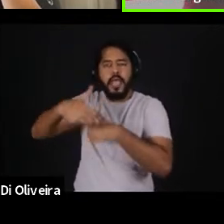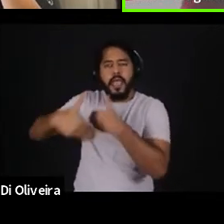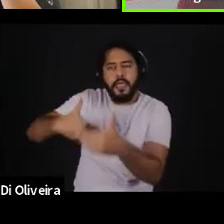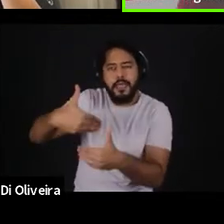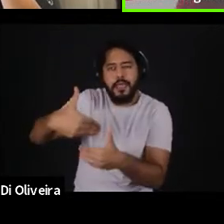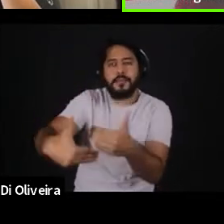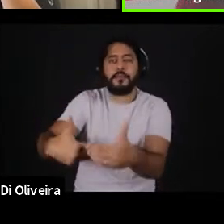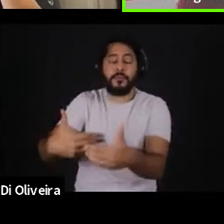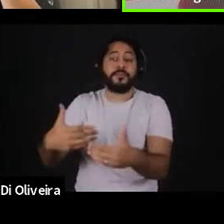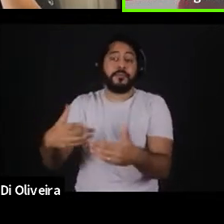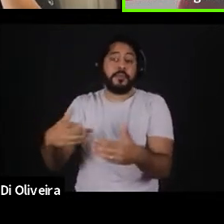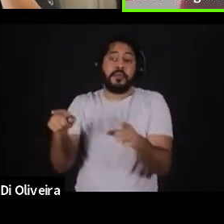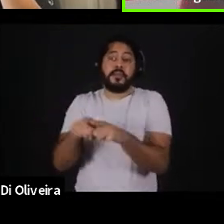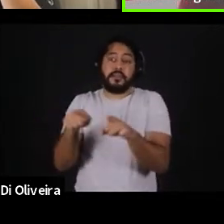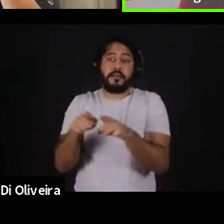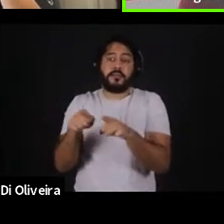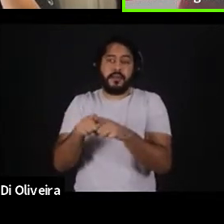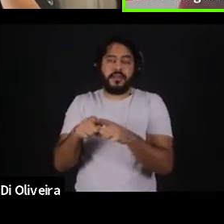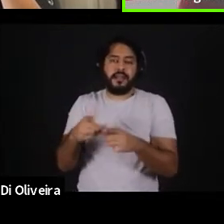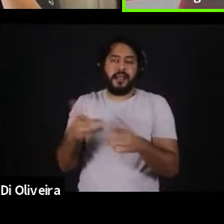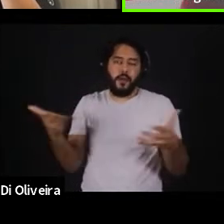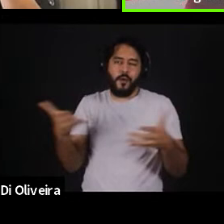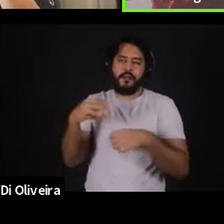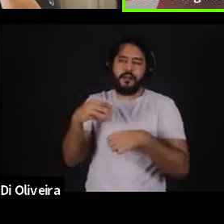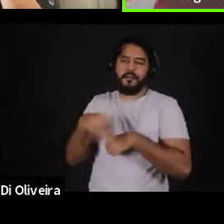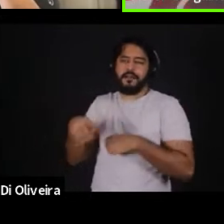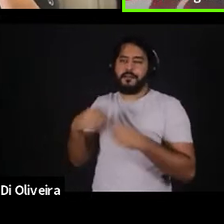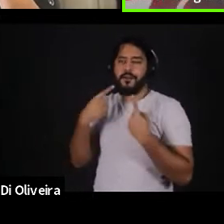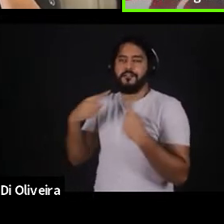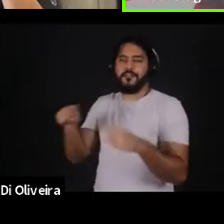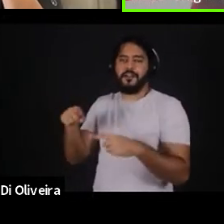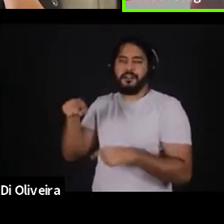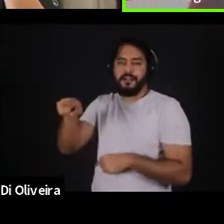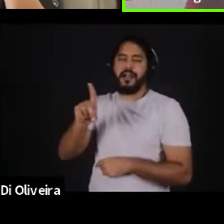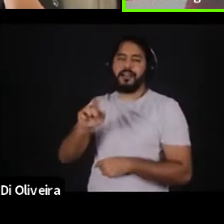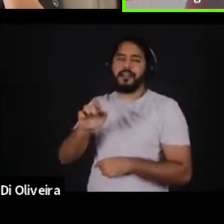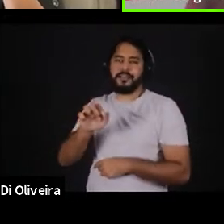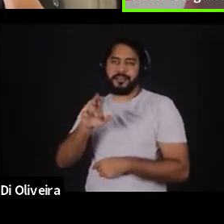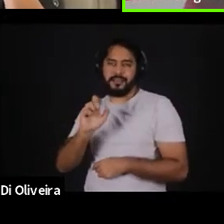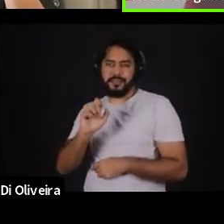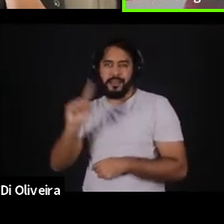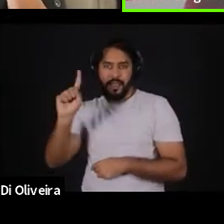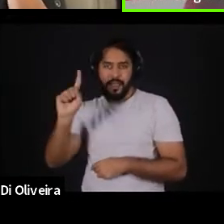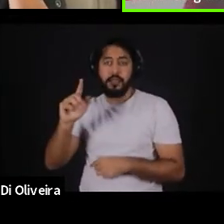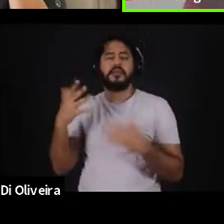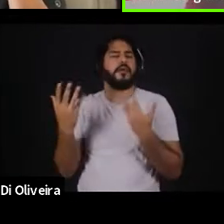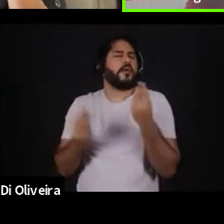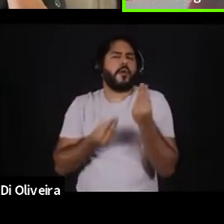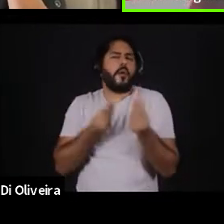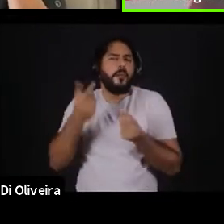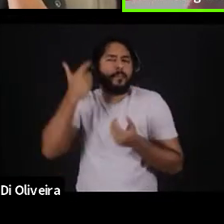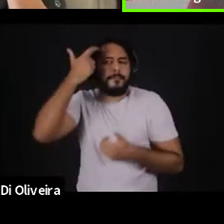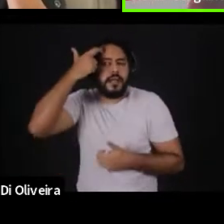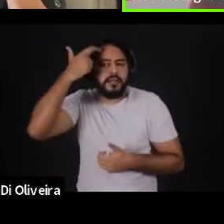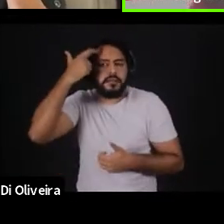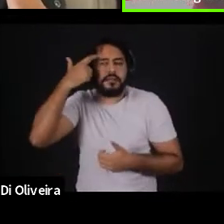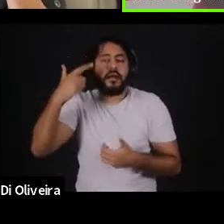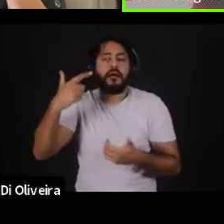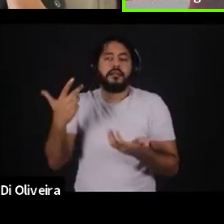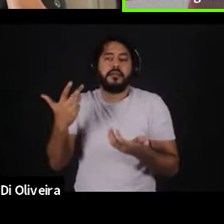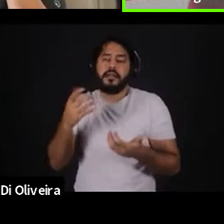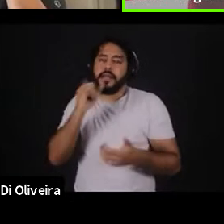essa provocação ao André, como pensar o movimento suspenso